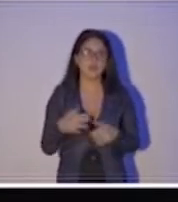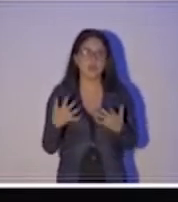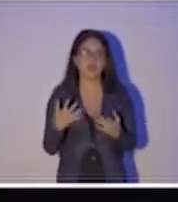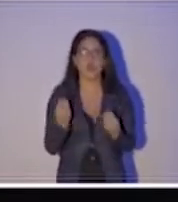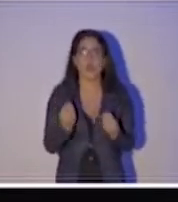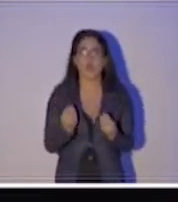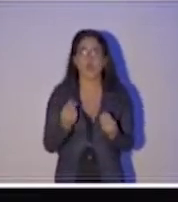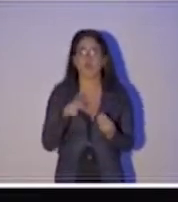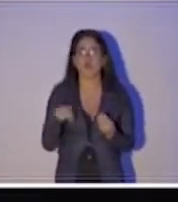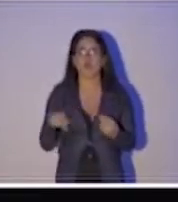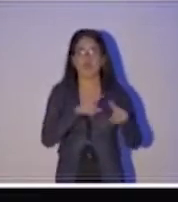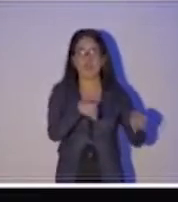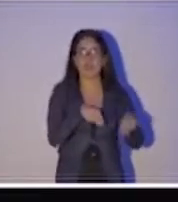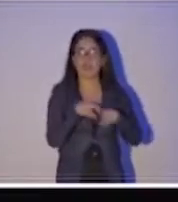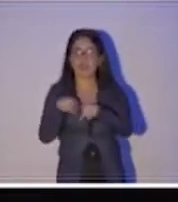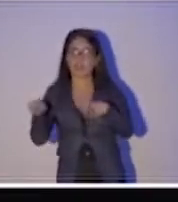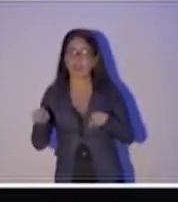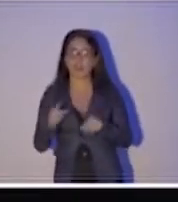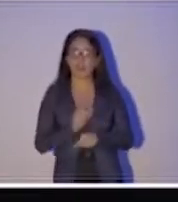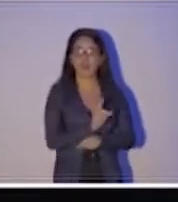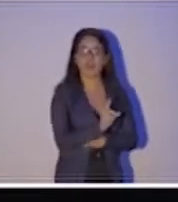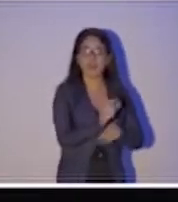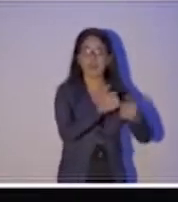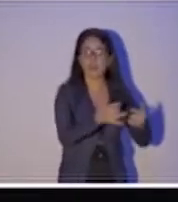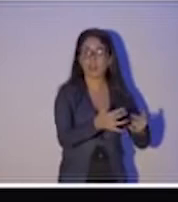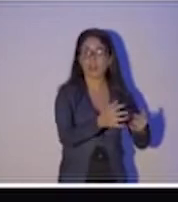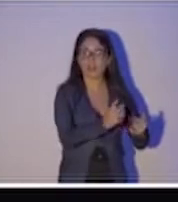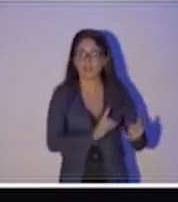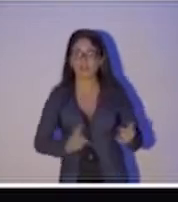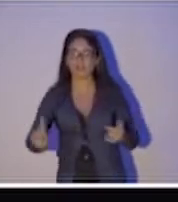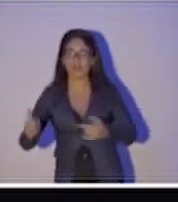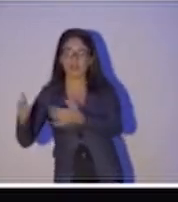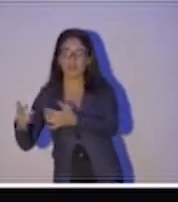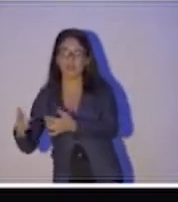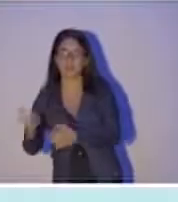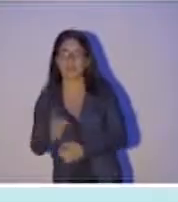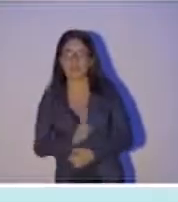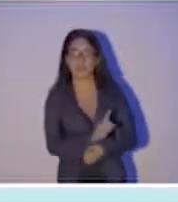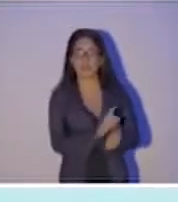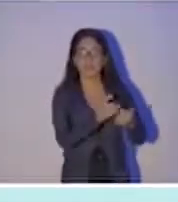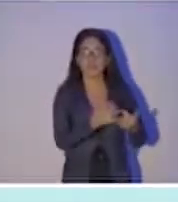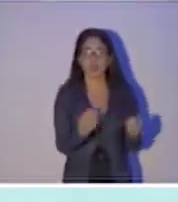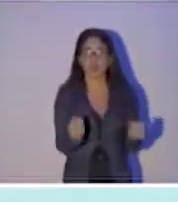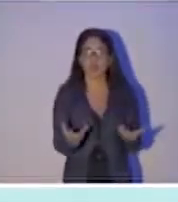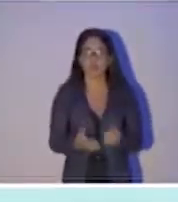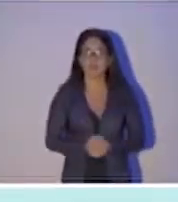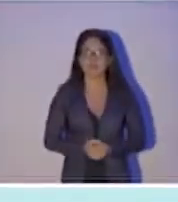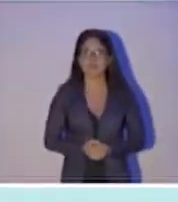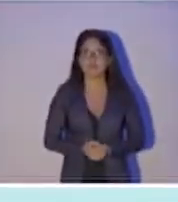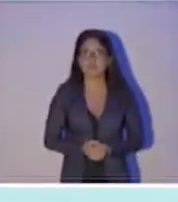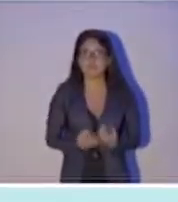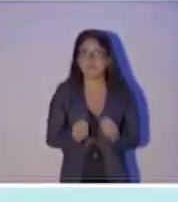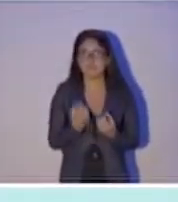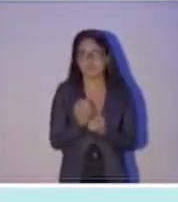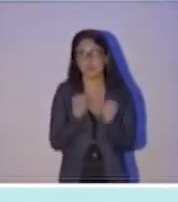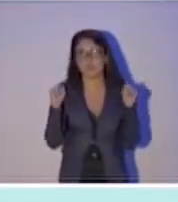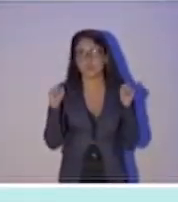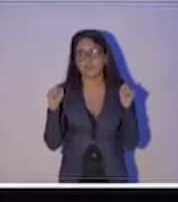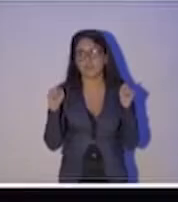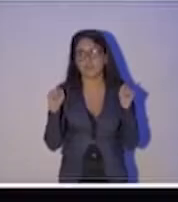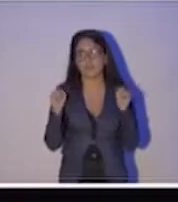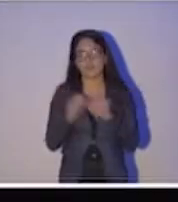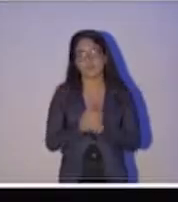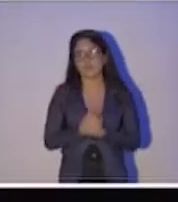ele fica numa sala e outra, não tem nenhum aprende e nada, só fica enganando os dois, ambas as partes. Física